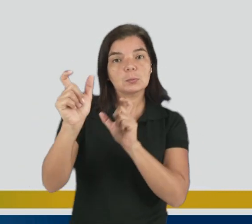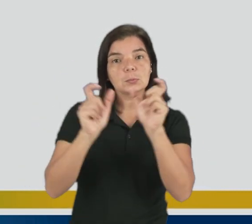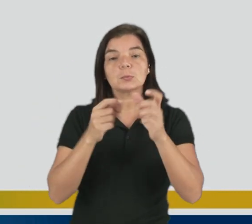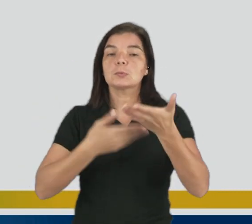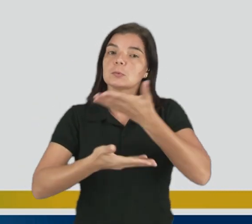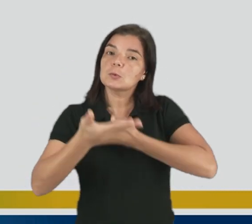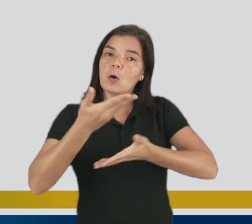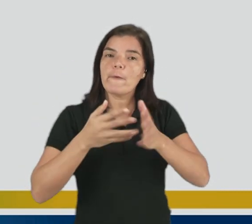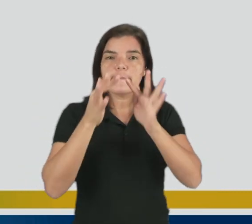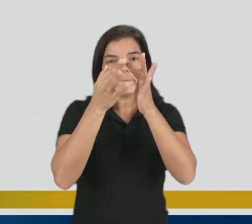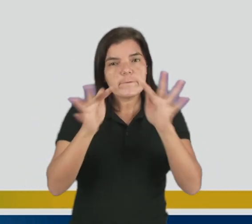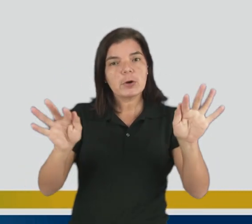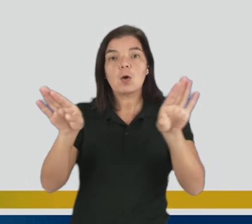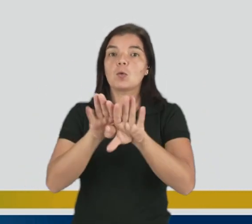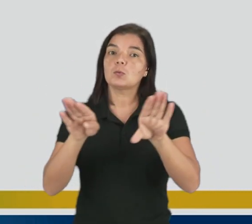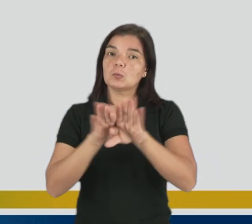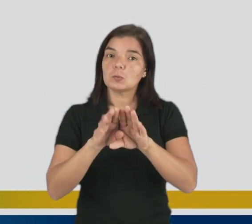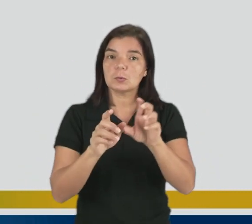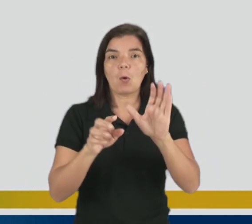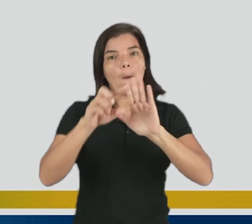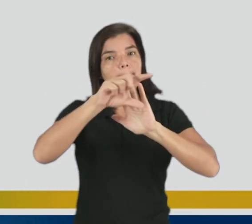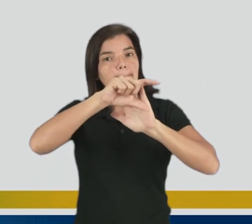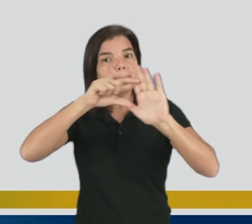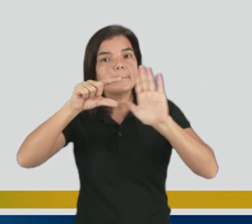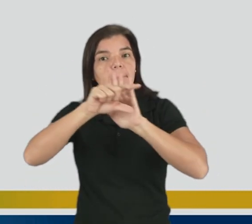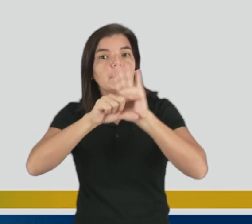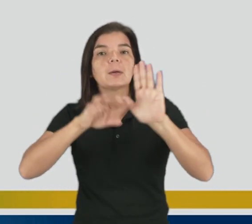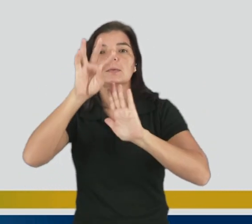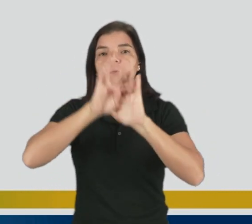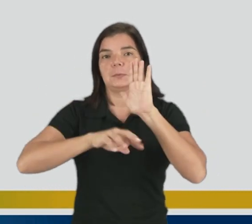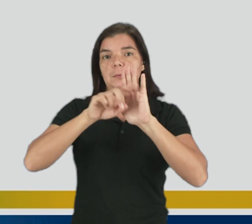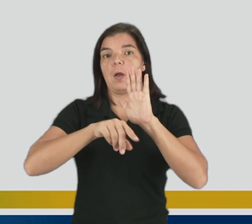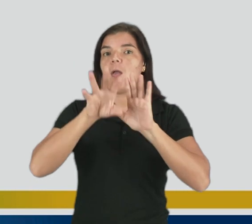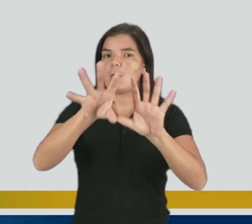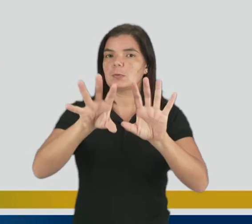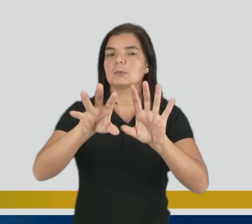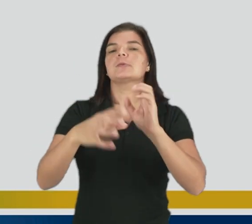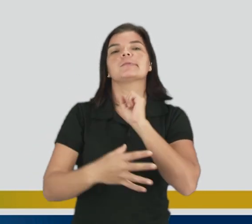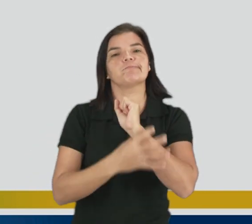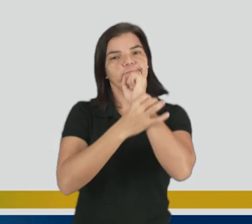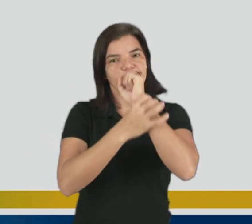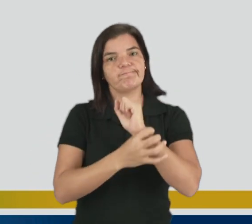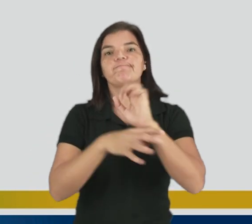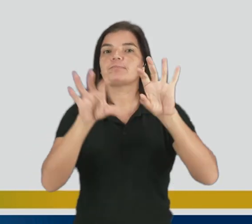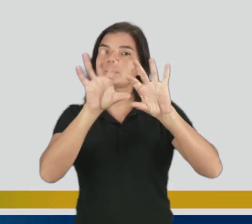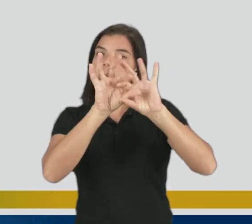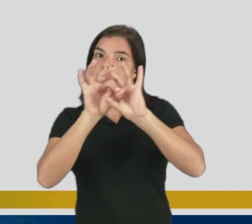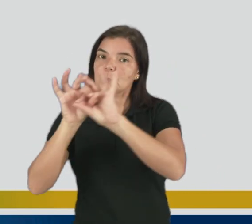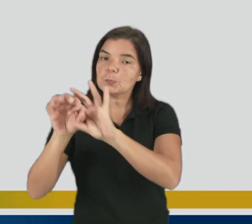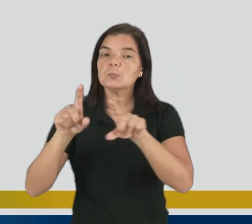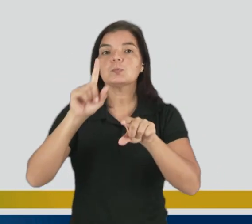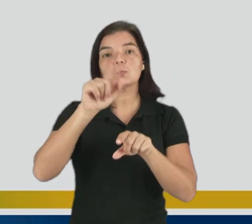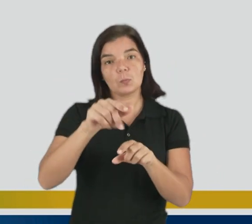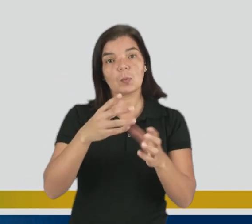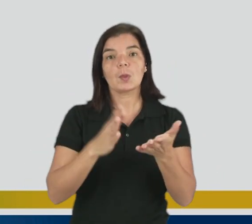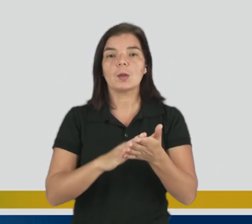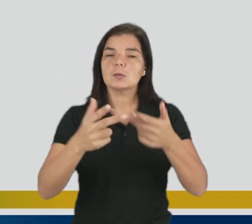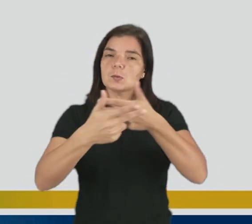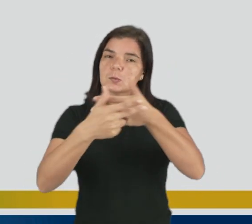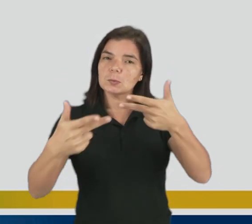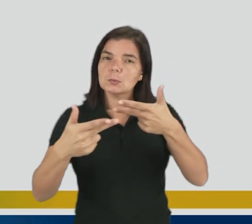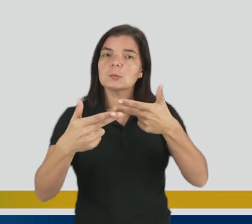palavras, de relacionar frases ou até mesmo parágrafos do texto. É assim que se garante a coesão. Então são esses